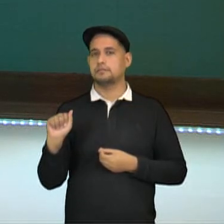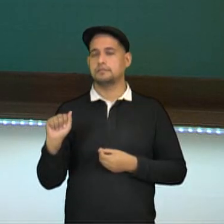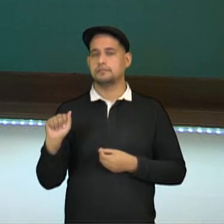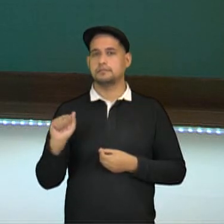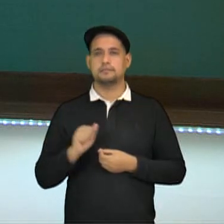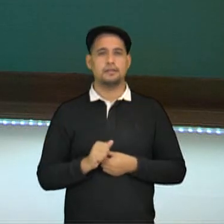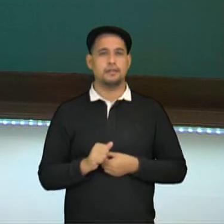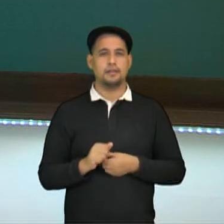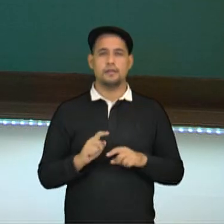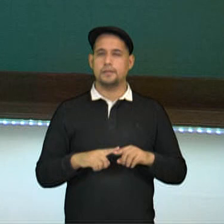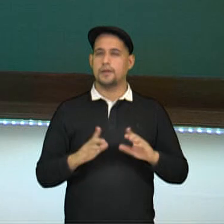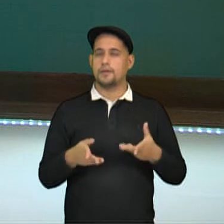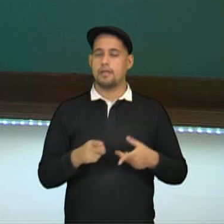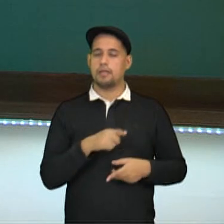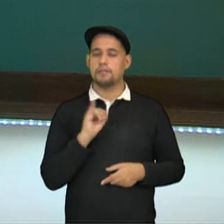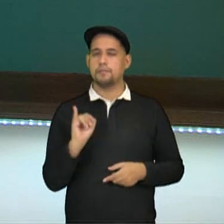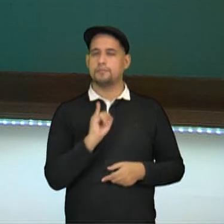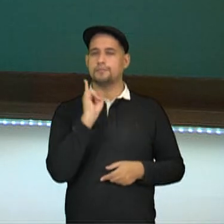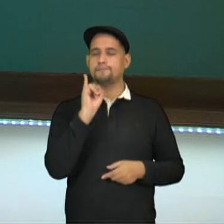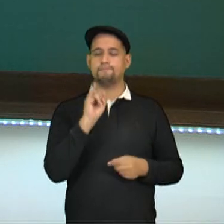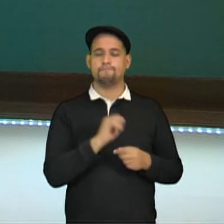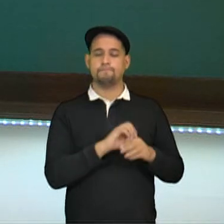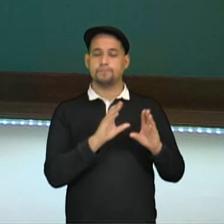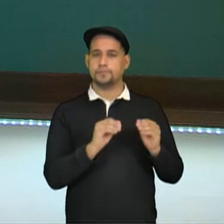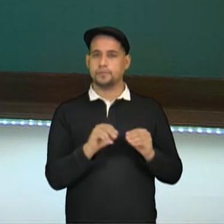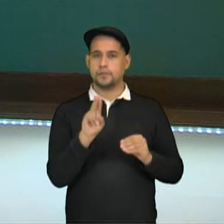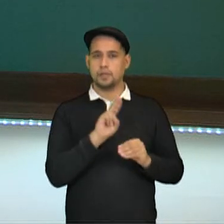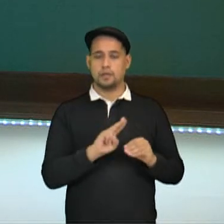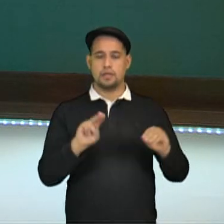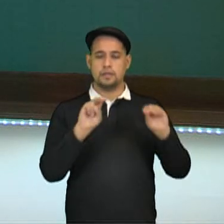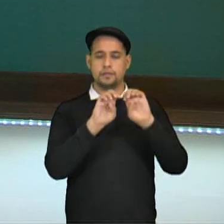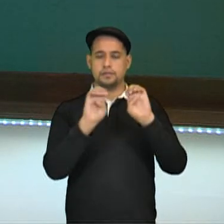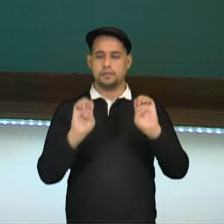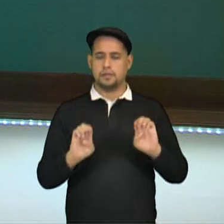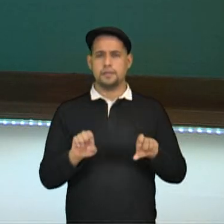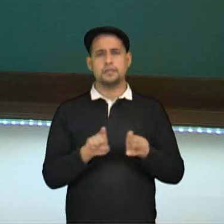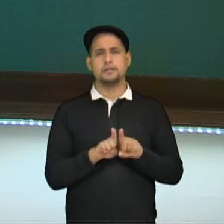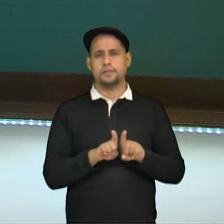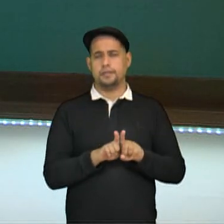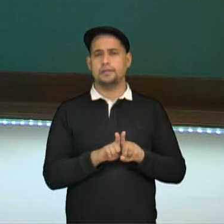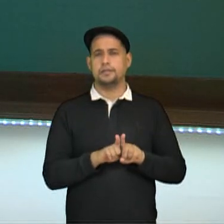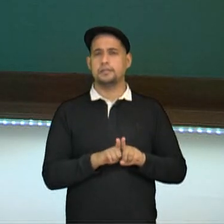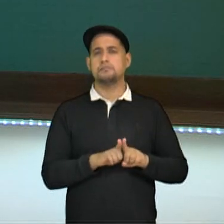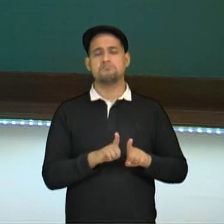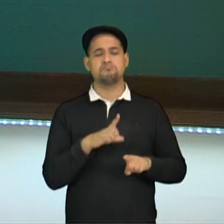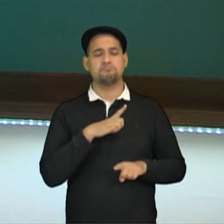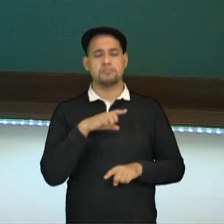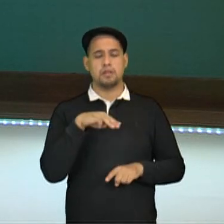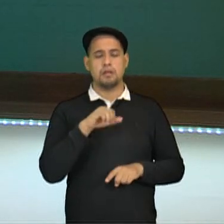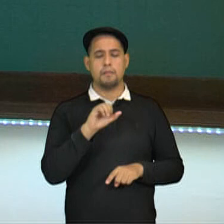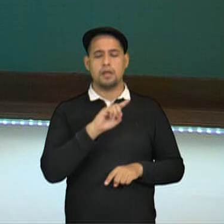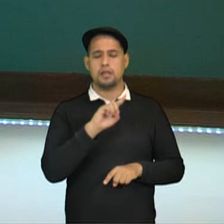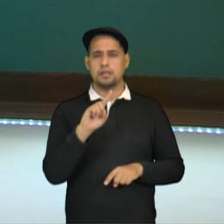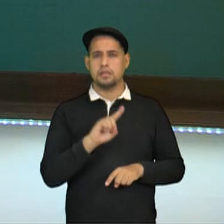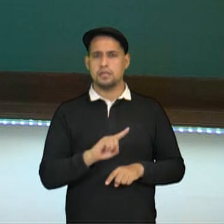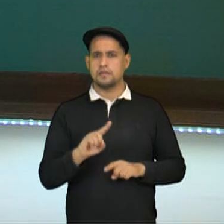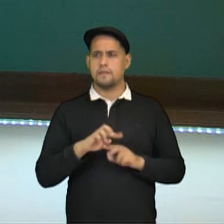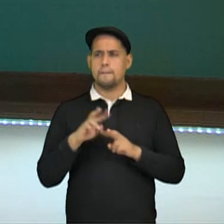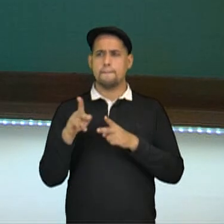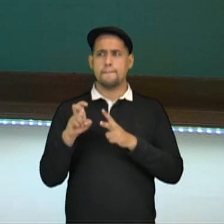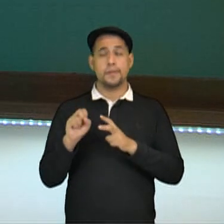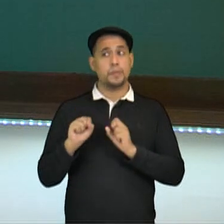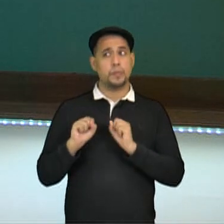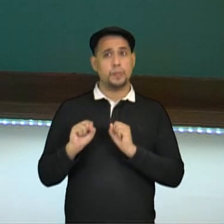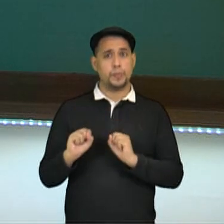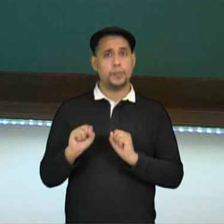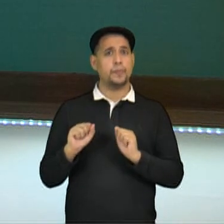Então, aqui importante a gente colocar o esquema, né, das matrizes e verificar se é